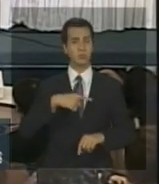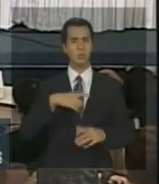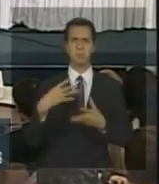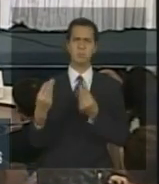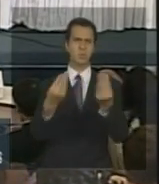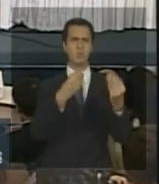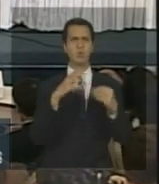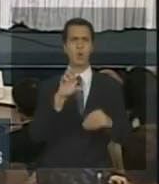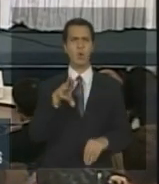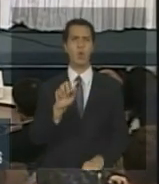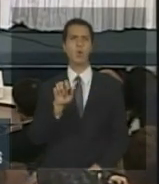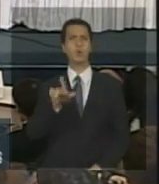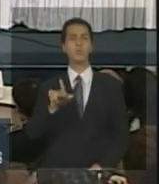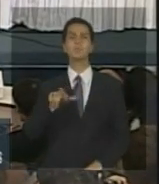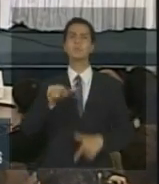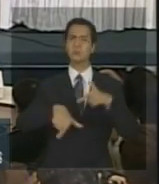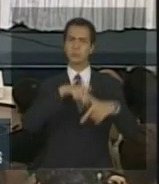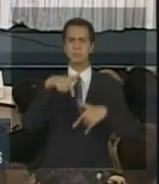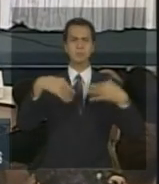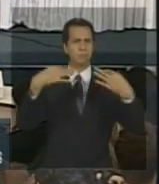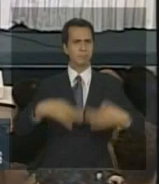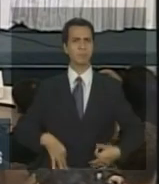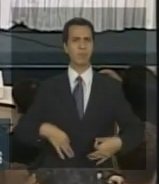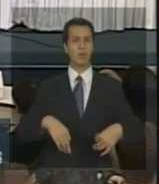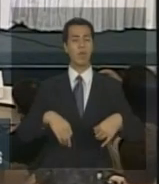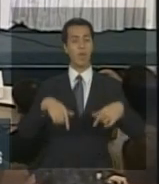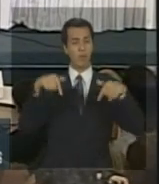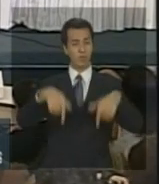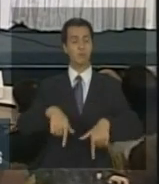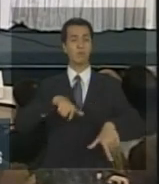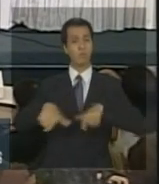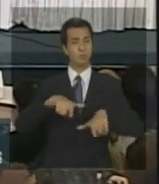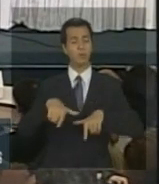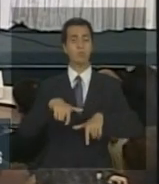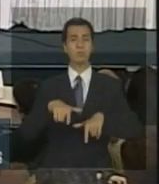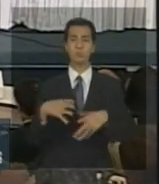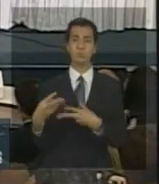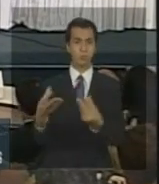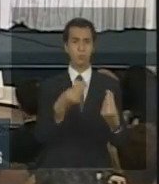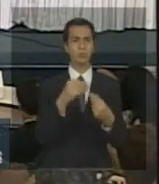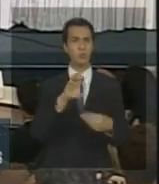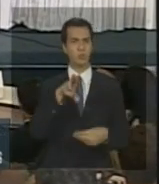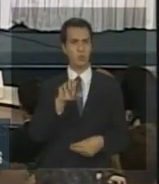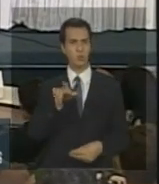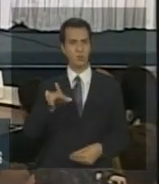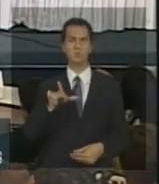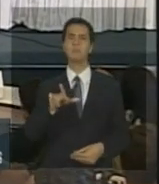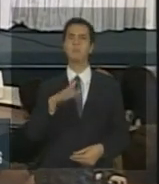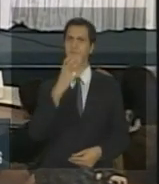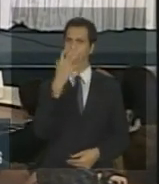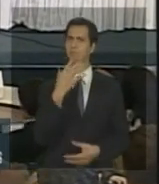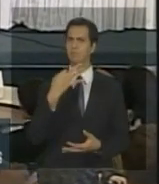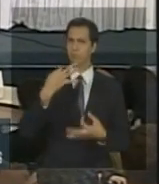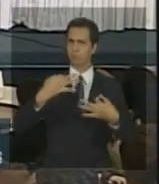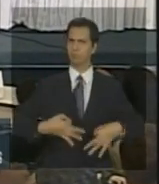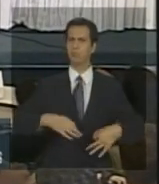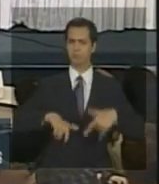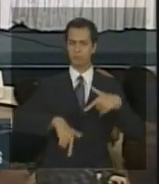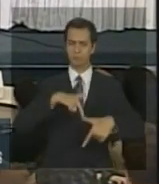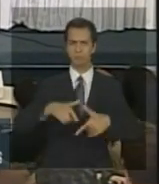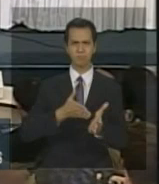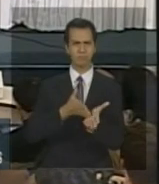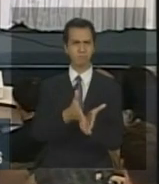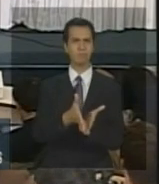dizermos que essas organizações não governamentais que aqui atuam têm a seriedade e fazem a sua atuação a